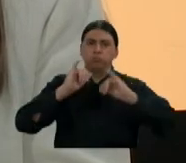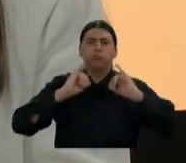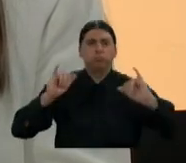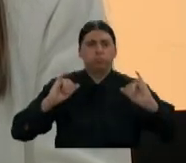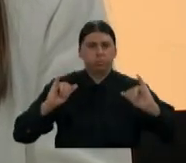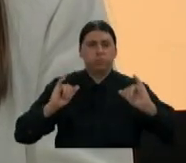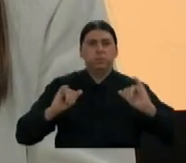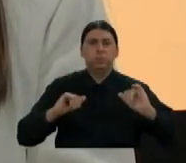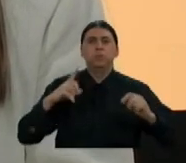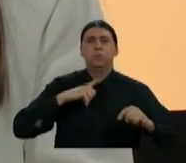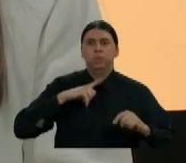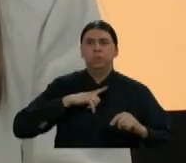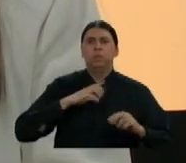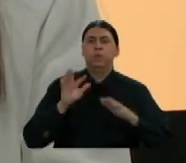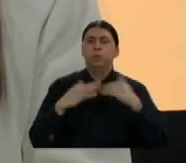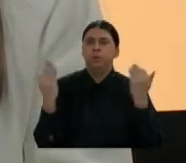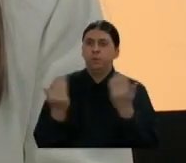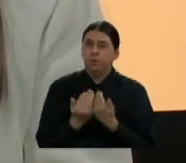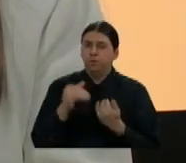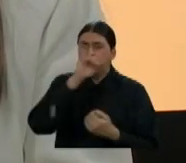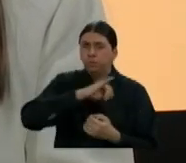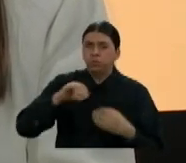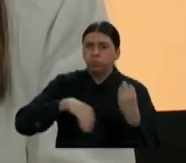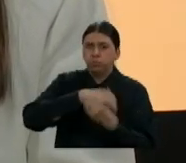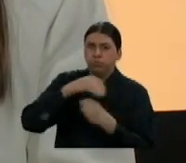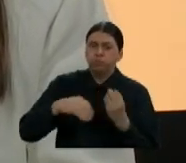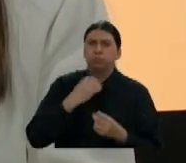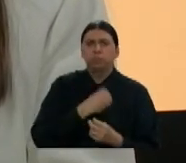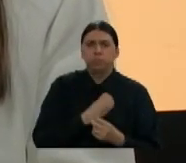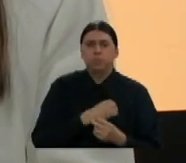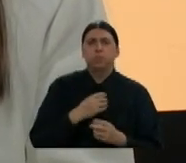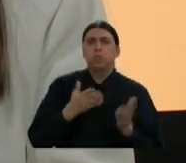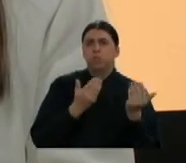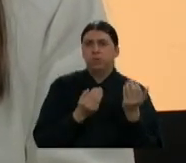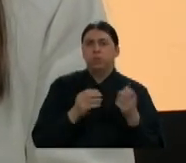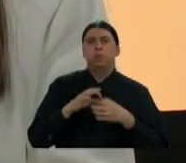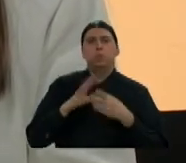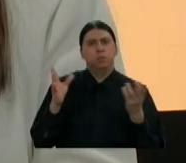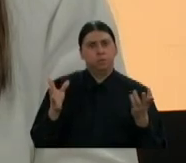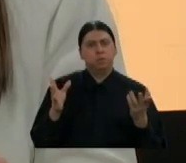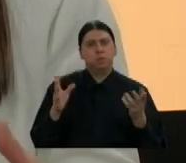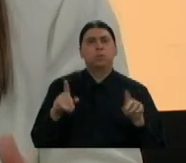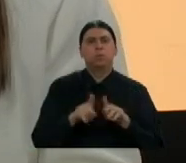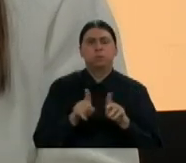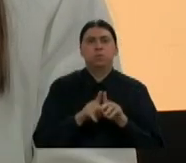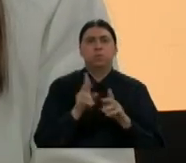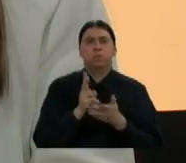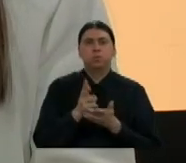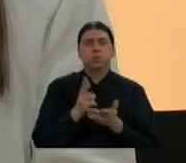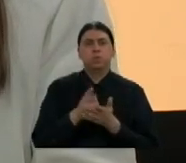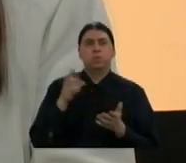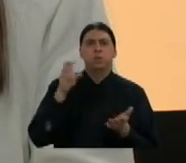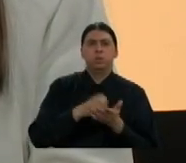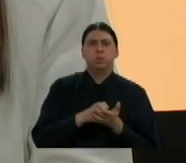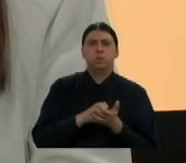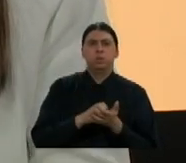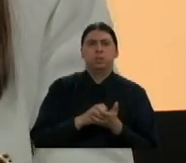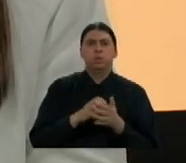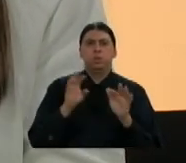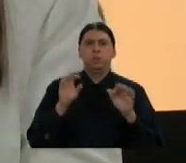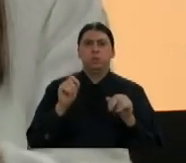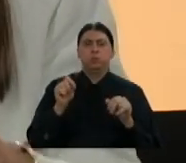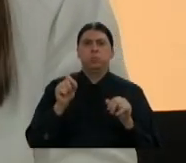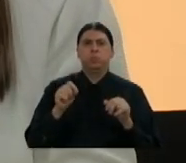então claro com o adolescente autorizando a criança autorizando sempre que o cadastro não esgotar ao